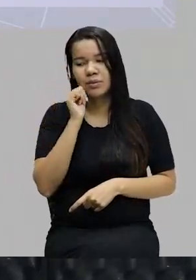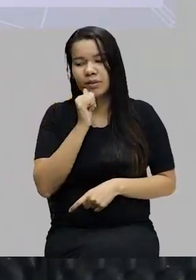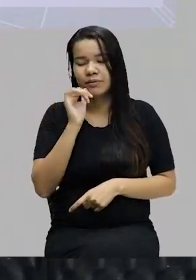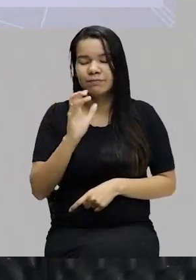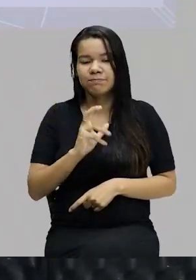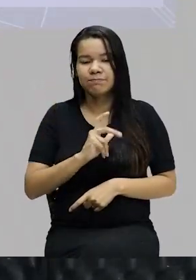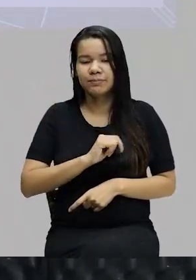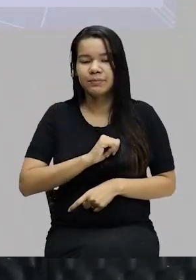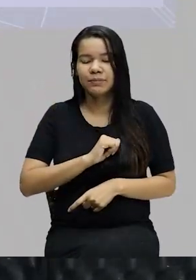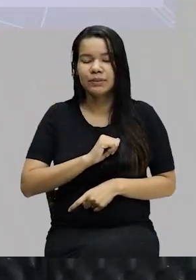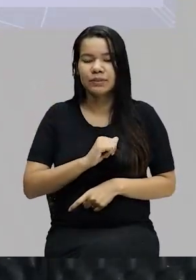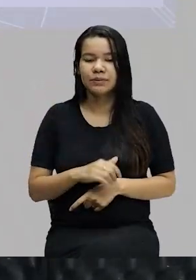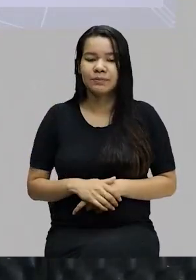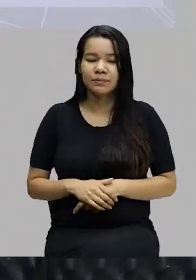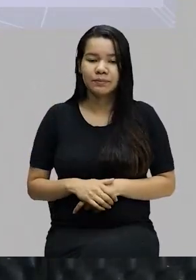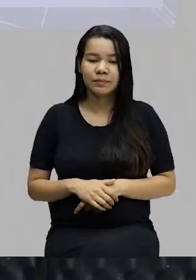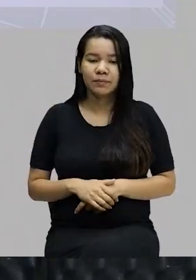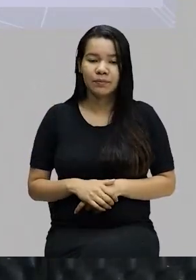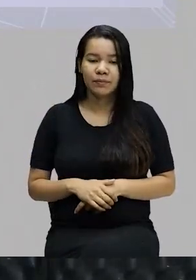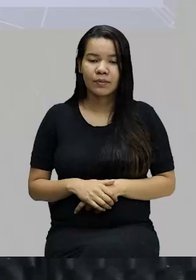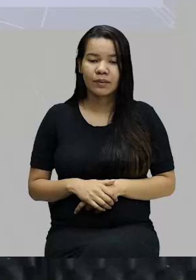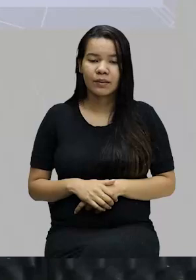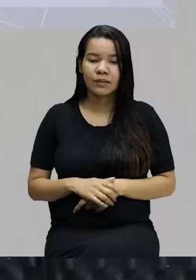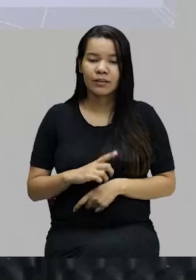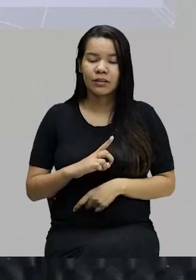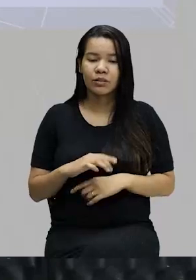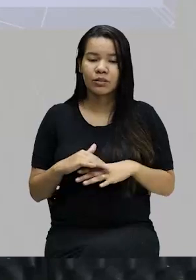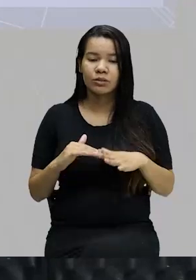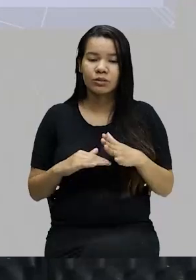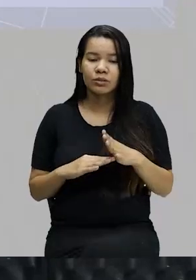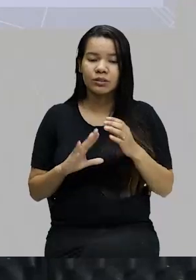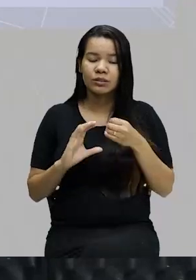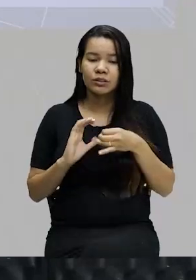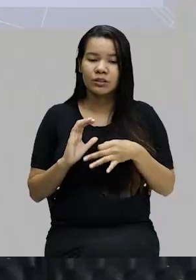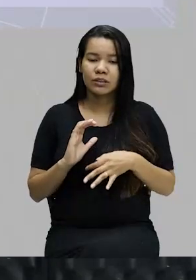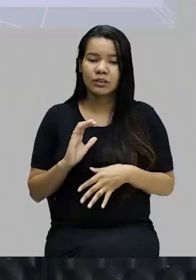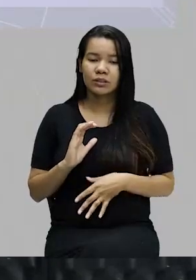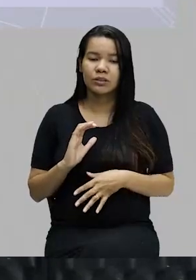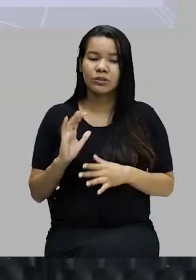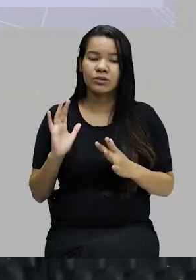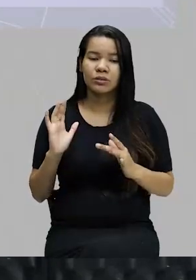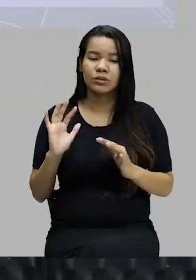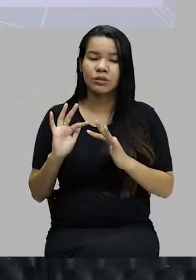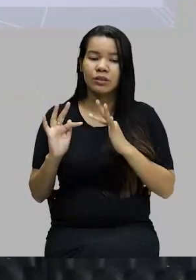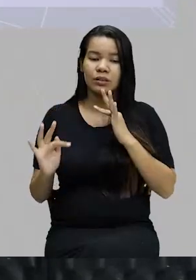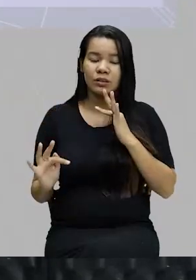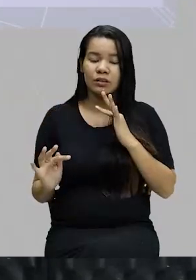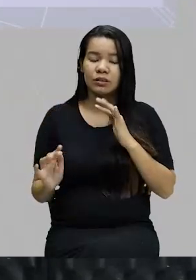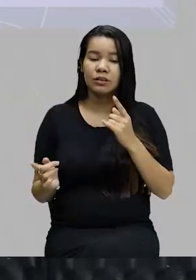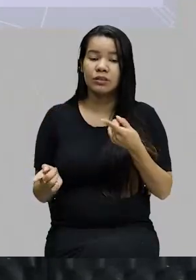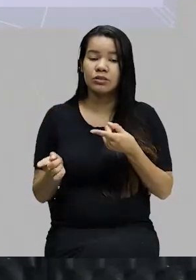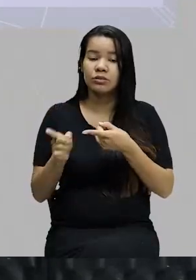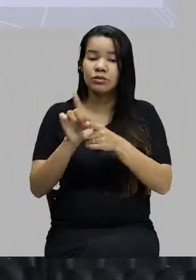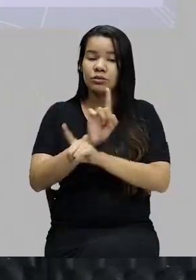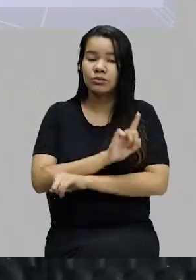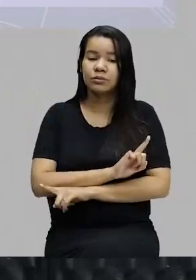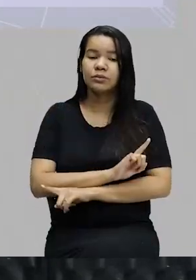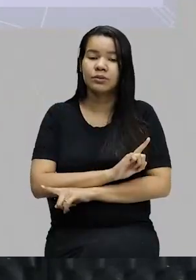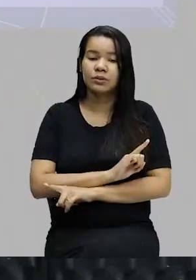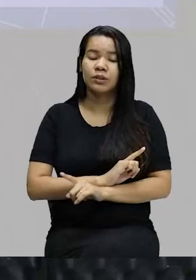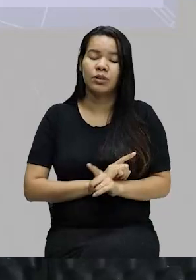tá certo? Então, tem todas as características do arcadismo em contraposição